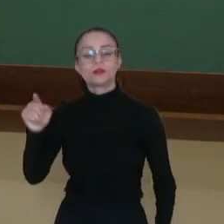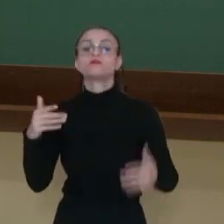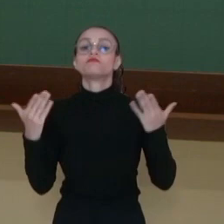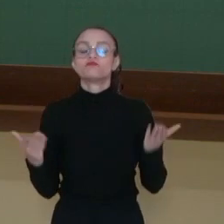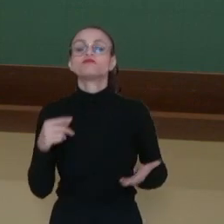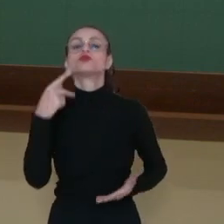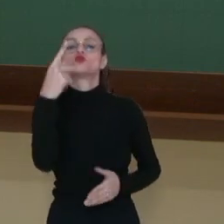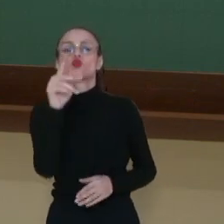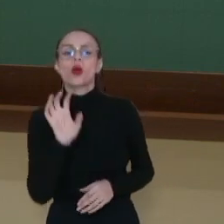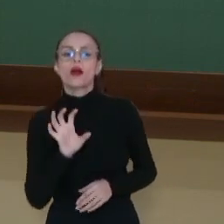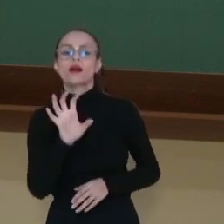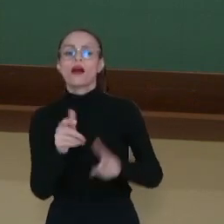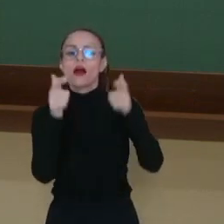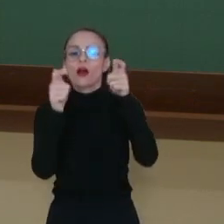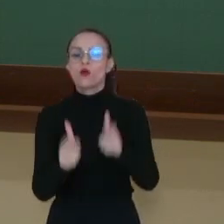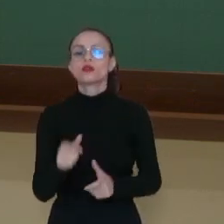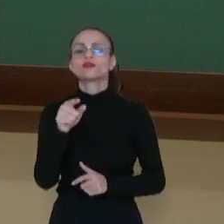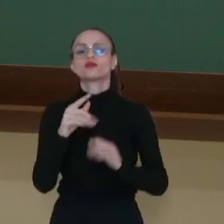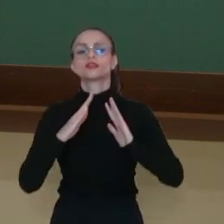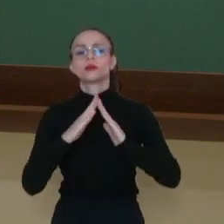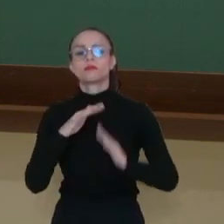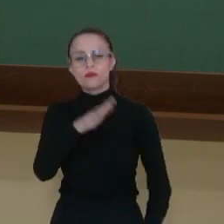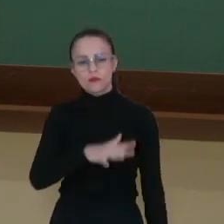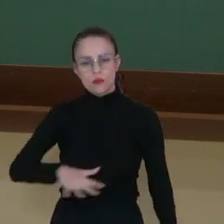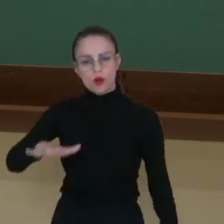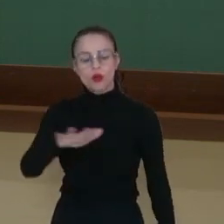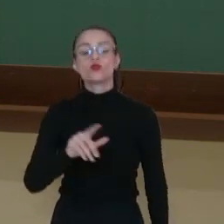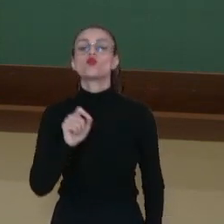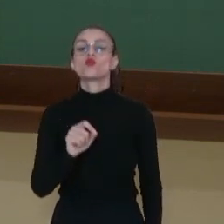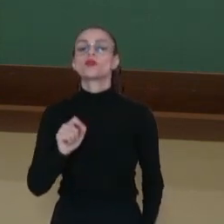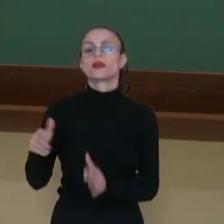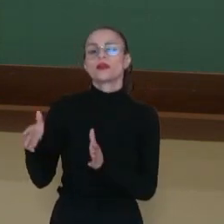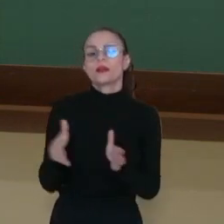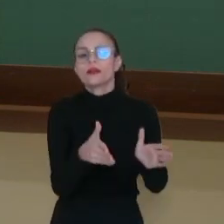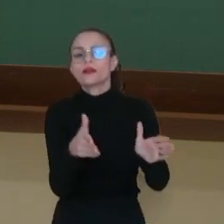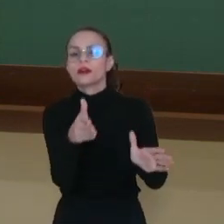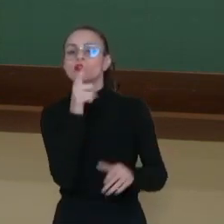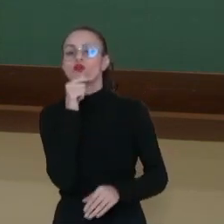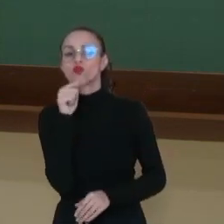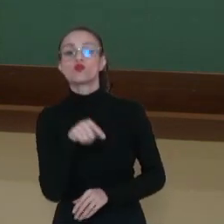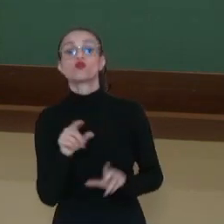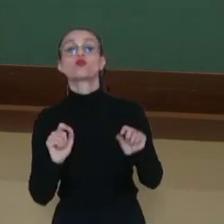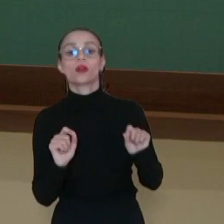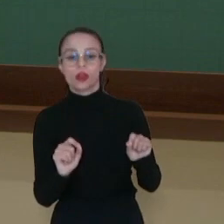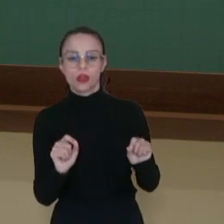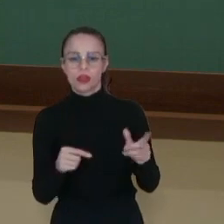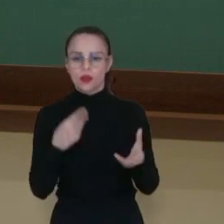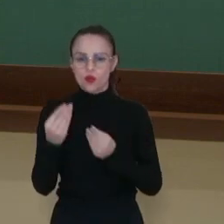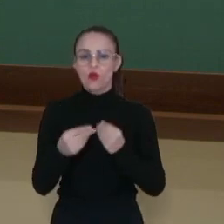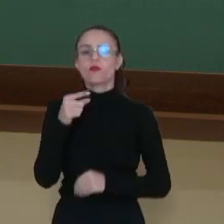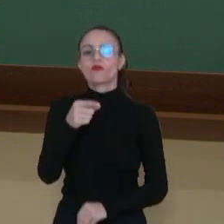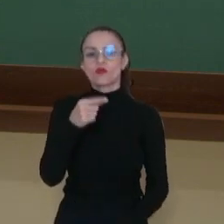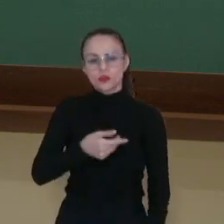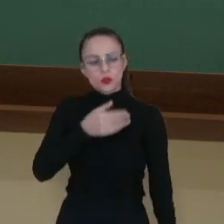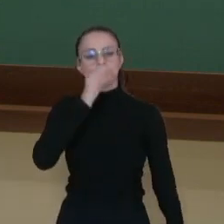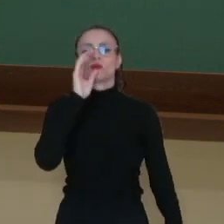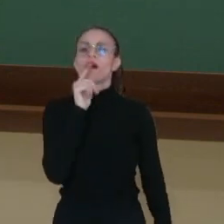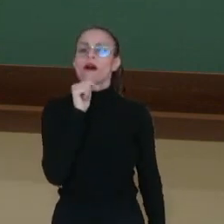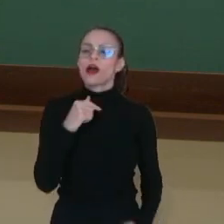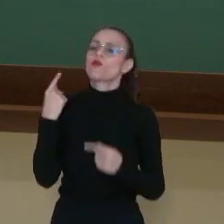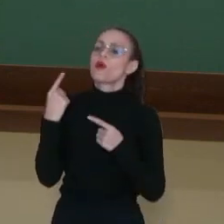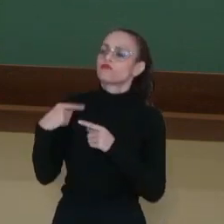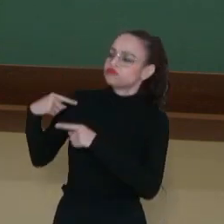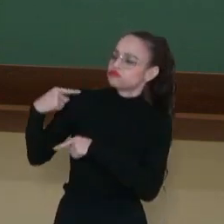onde você mora, no teu local de vivência, quais são os rios que passam por aí? De onde vem a água que você consome?